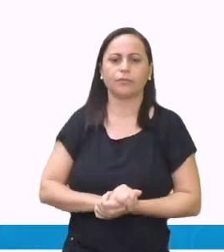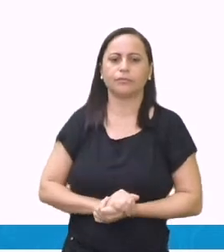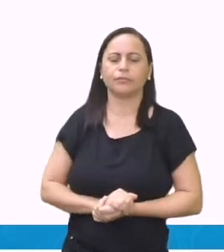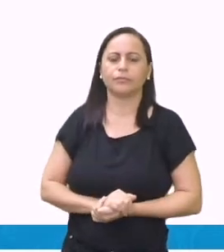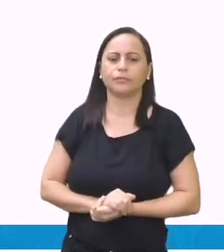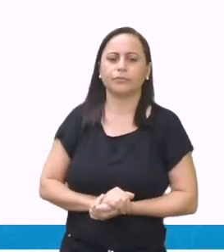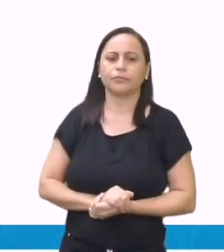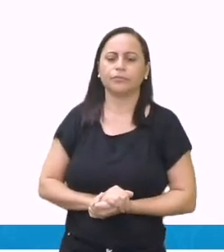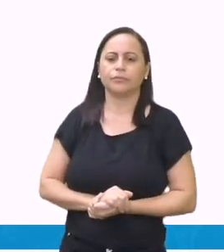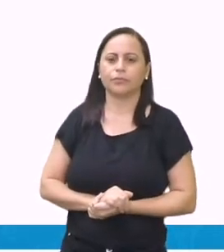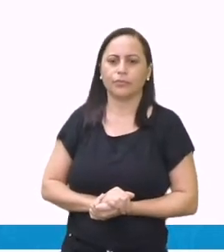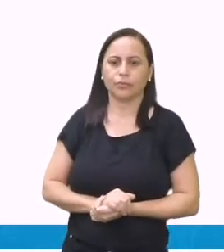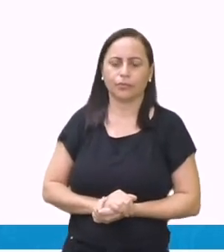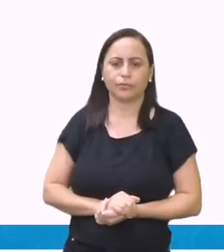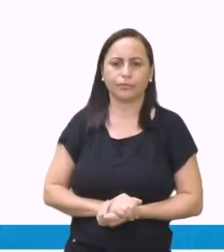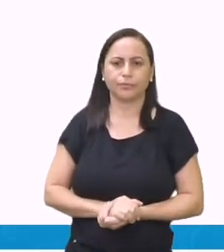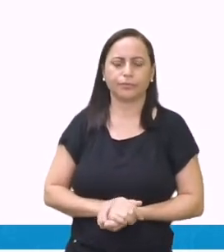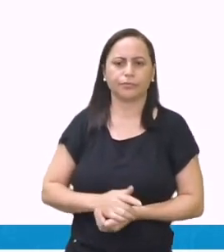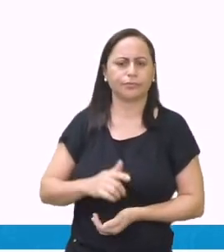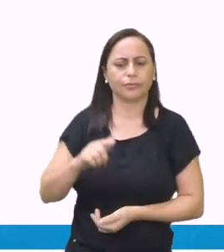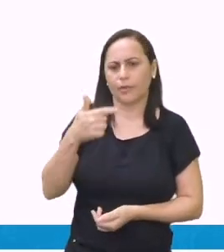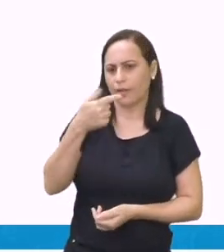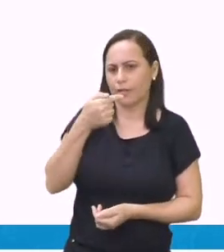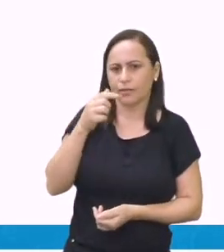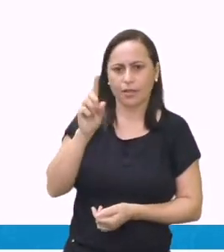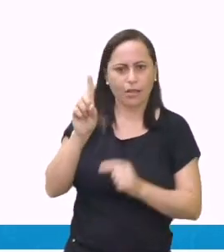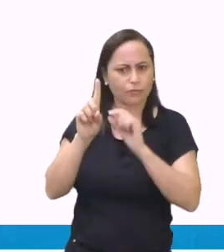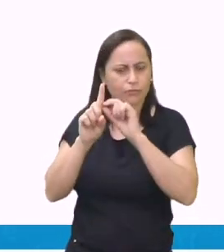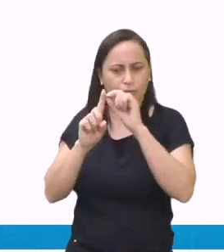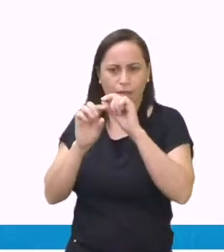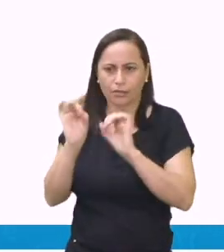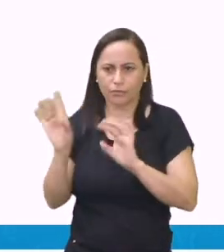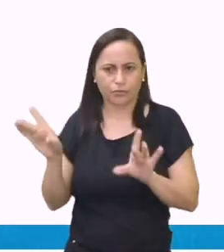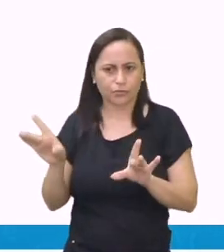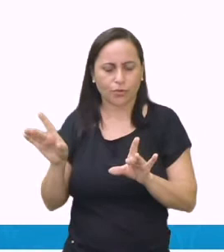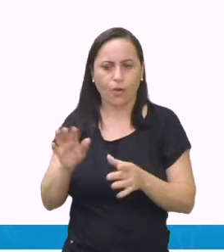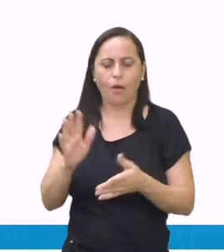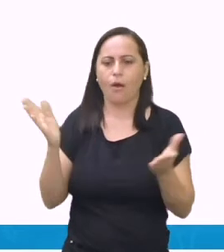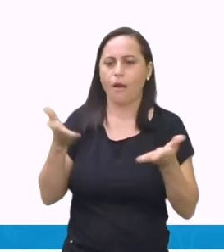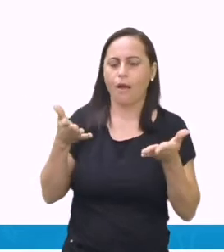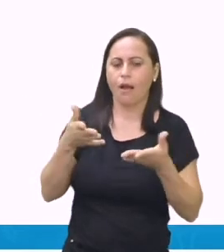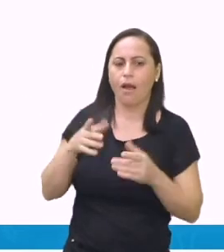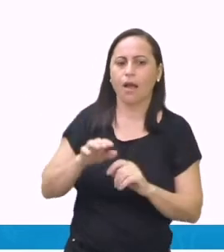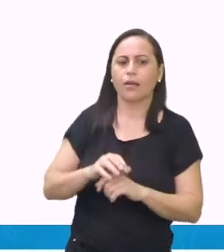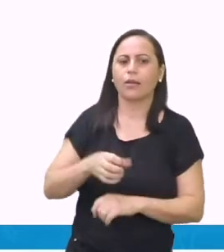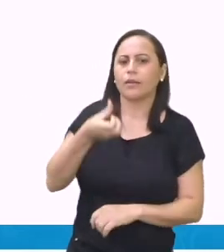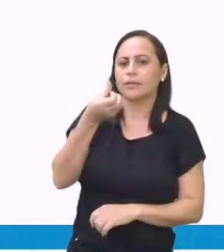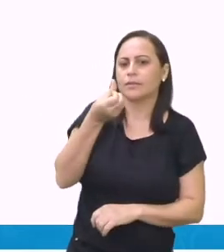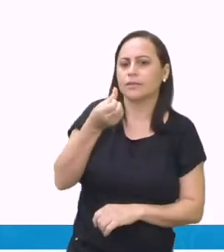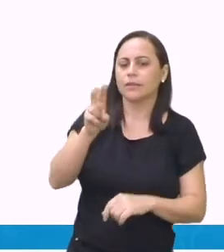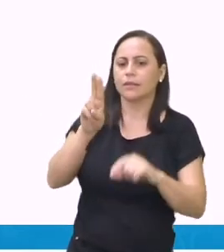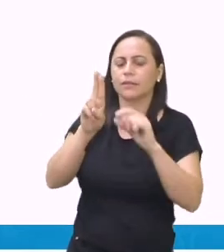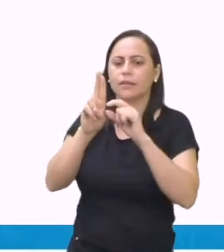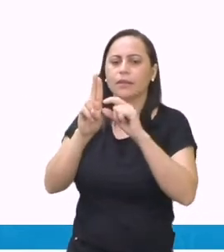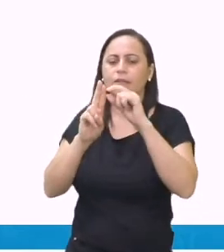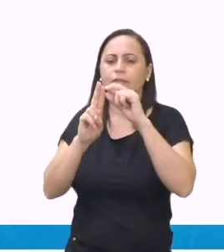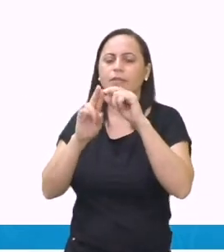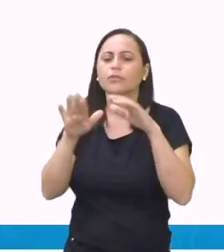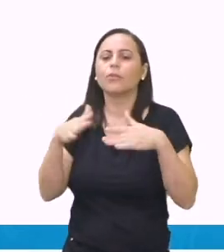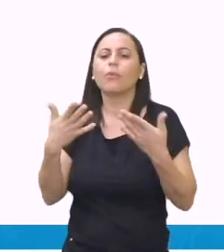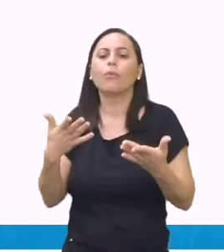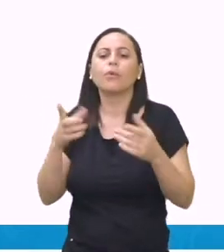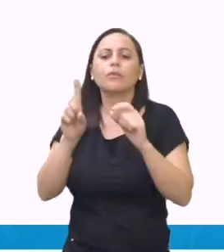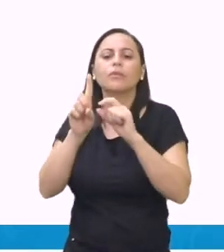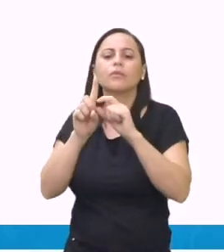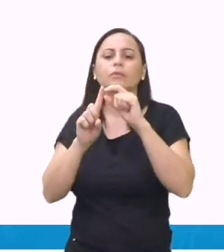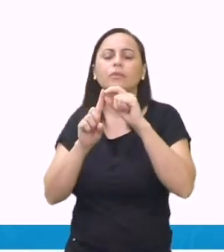das unidades, ele vale 7 unidades. Nas dezenas, eu tenho 6 dezenas. Quantas unidades eu